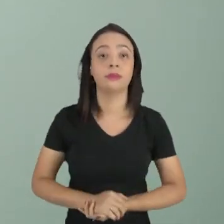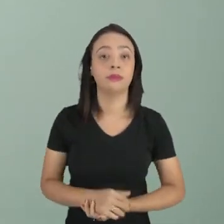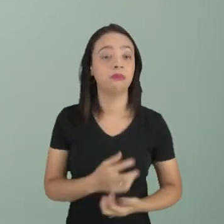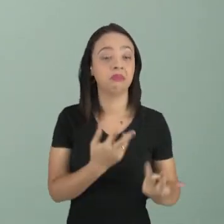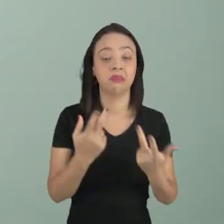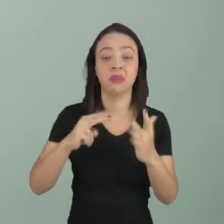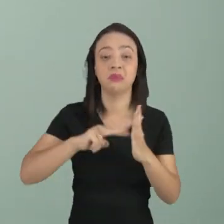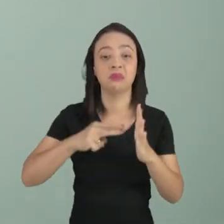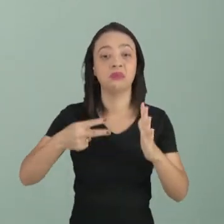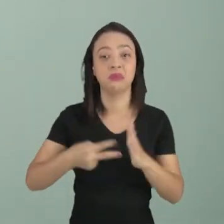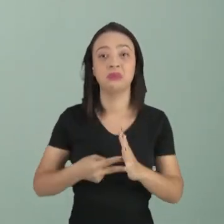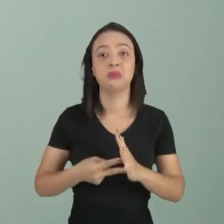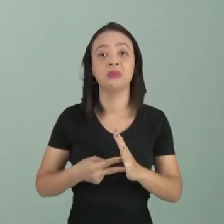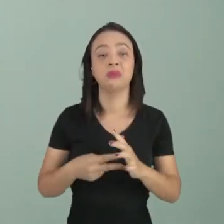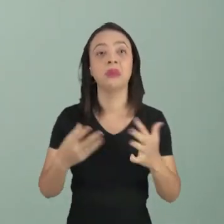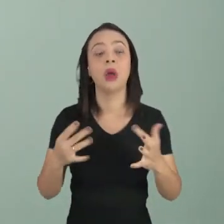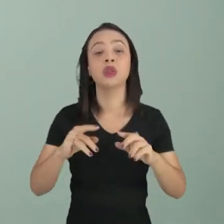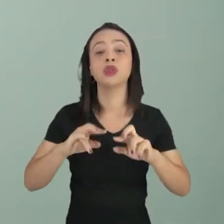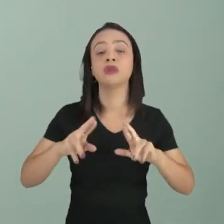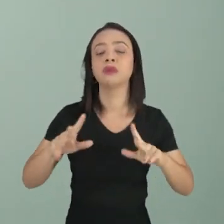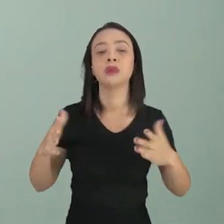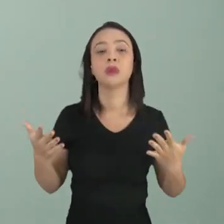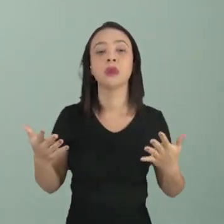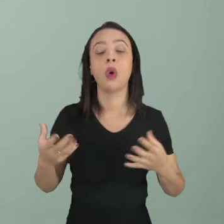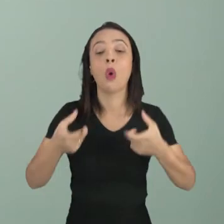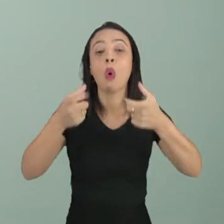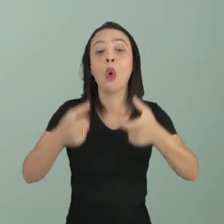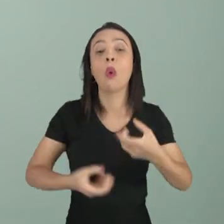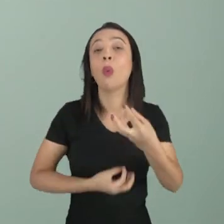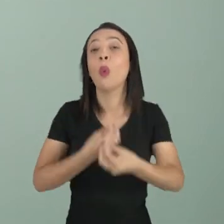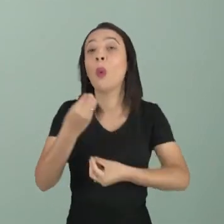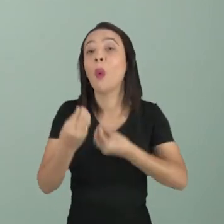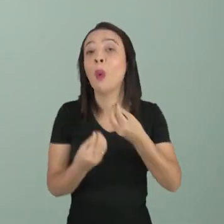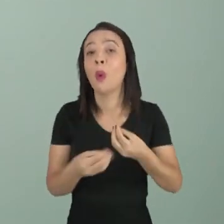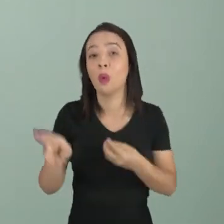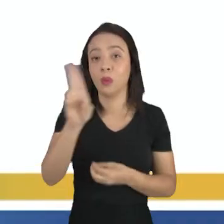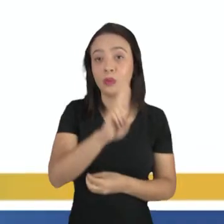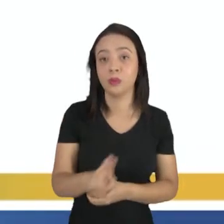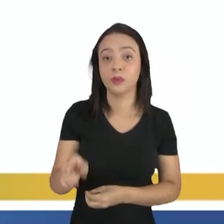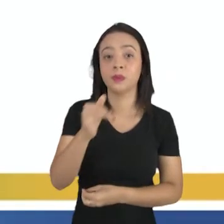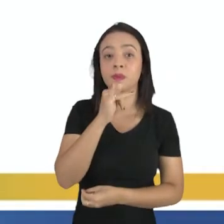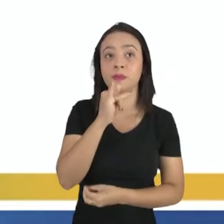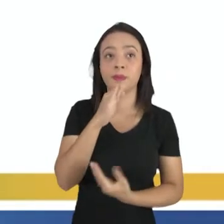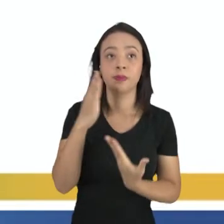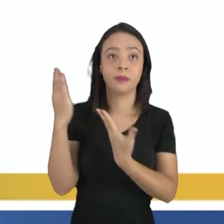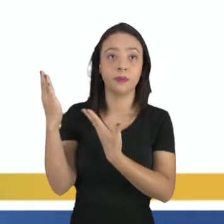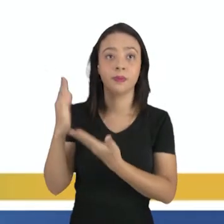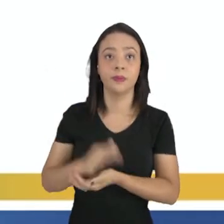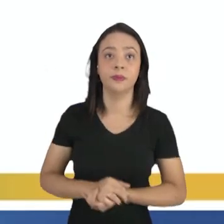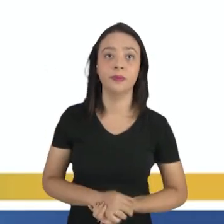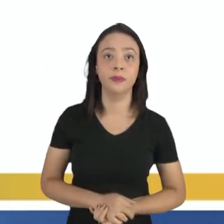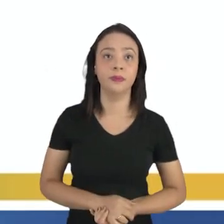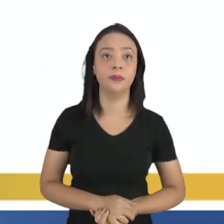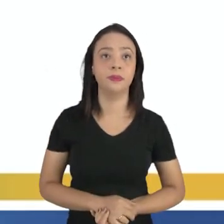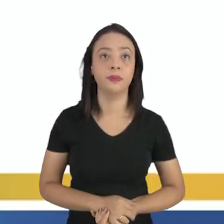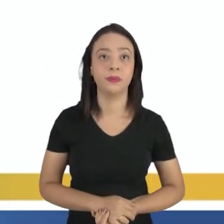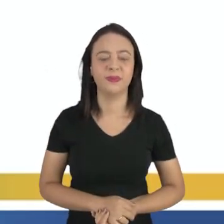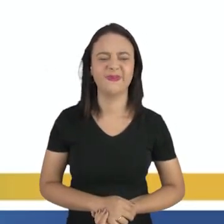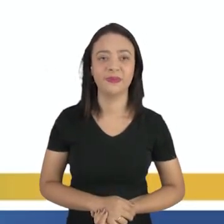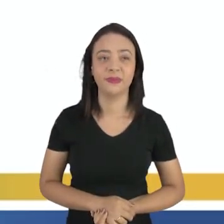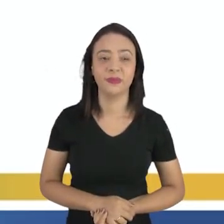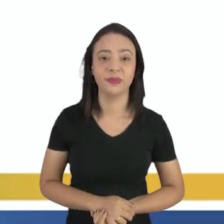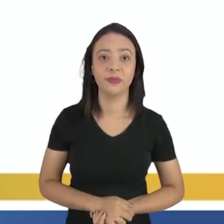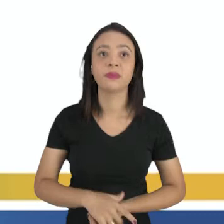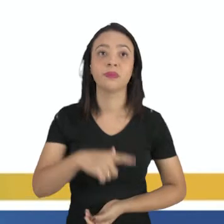mesmo significado para os dois, ok? A diferença é só onde você vai usar. Olha o exemplo aí. There are 4